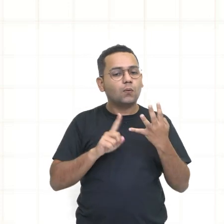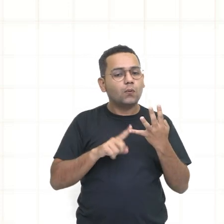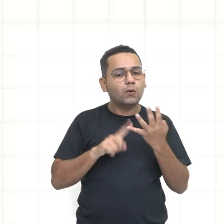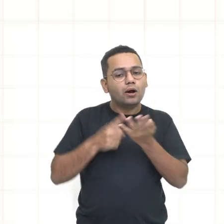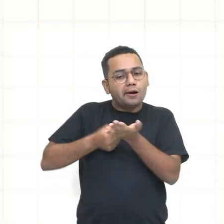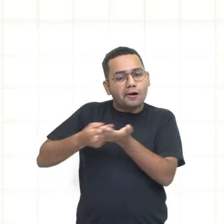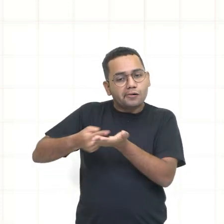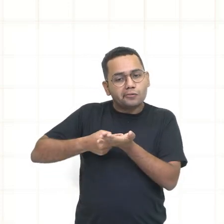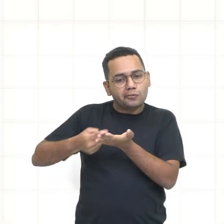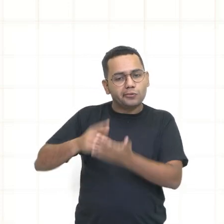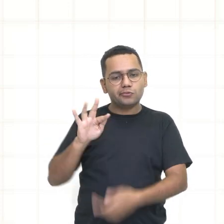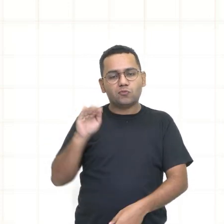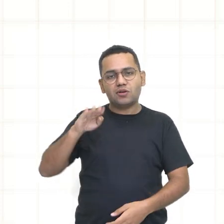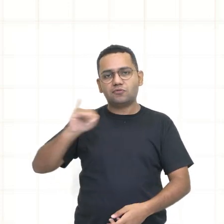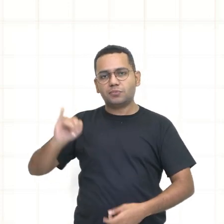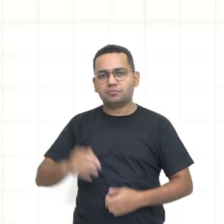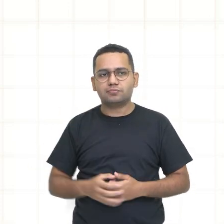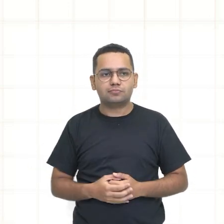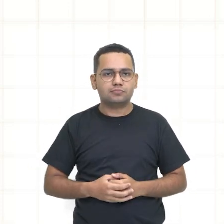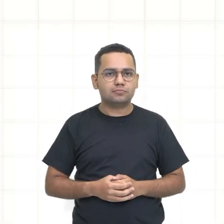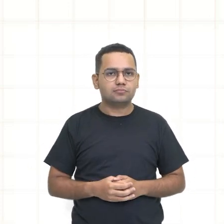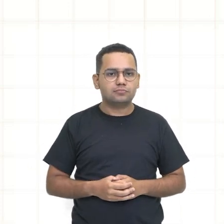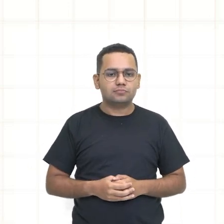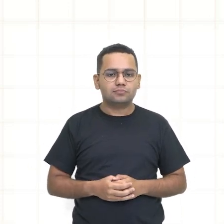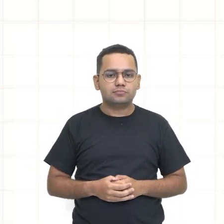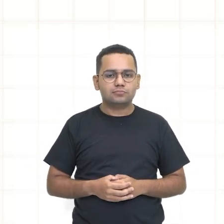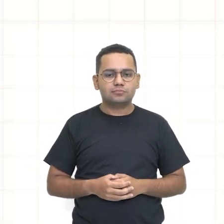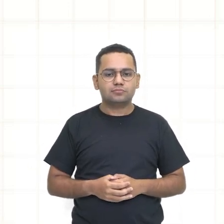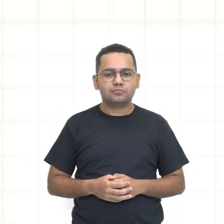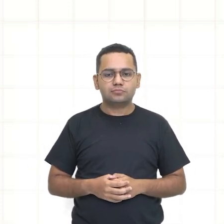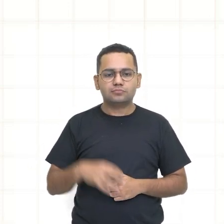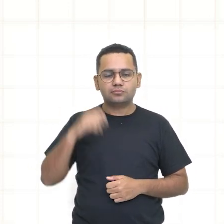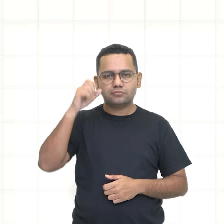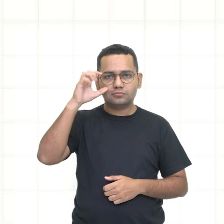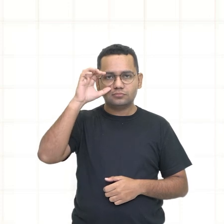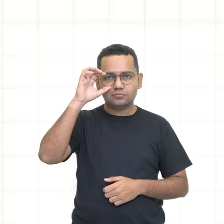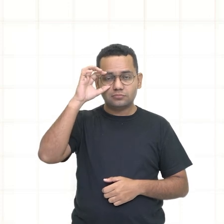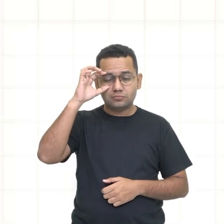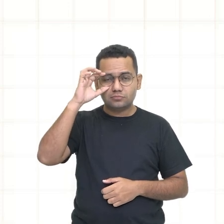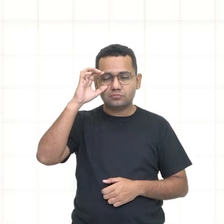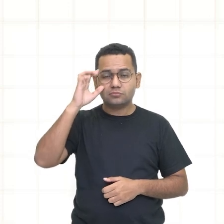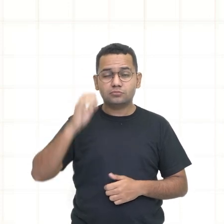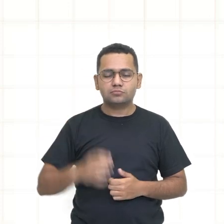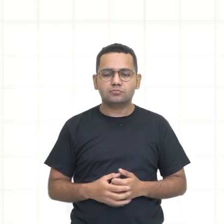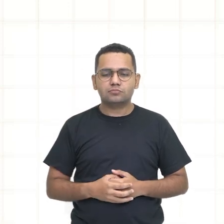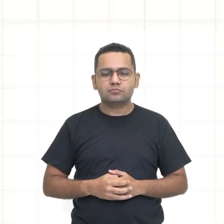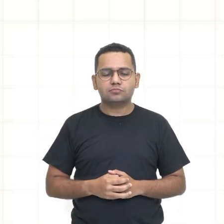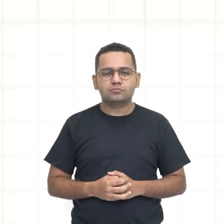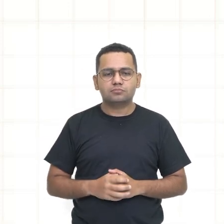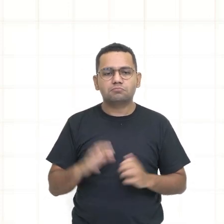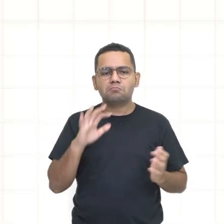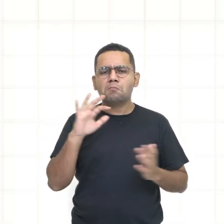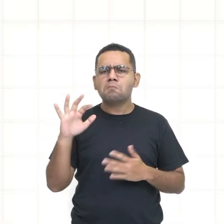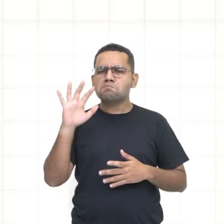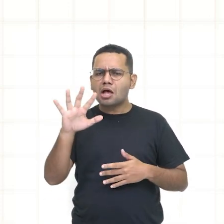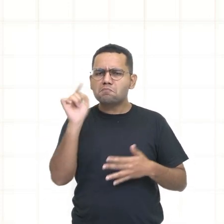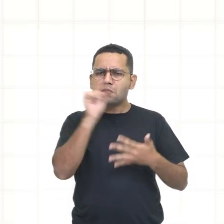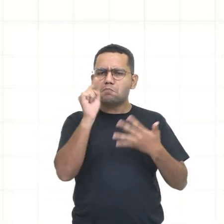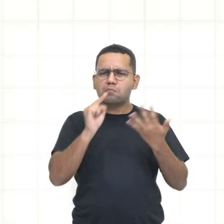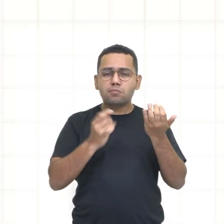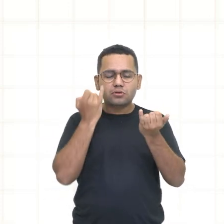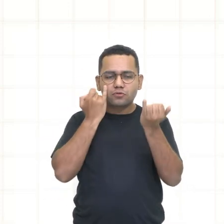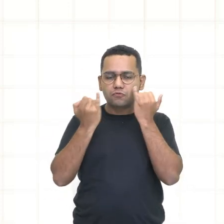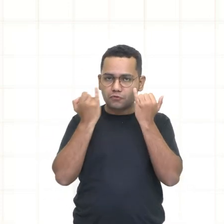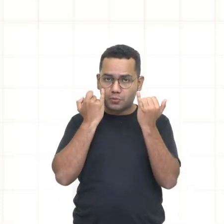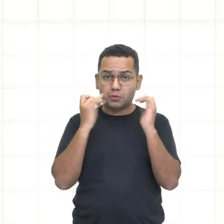o Fundo Monetário Internacional, conhecido como FMI. Diante de todo esse cenário, uma